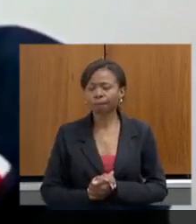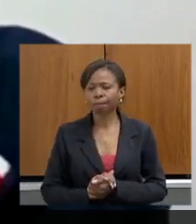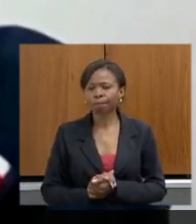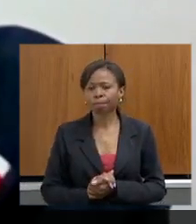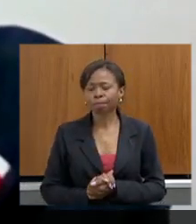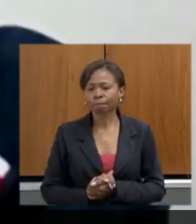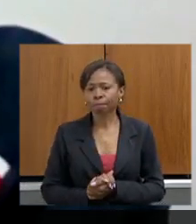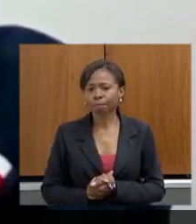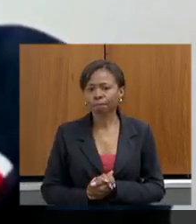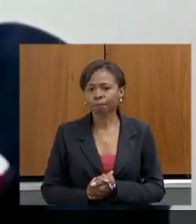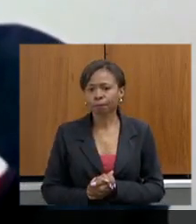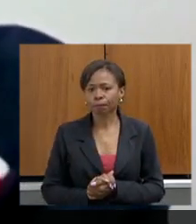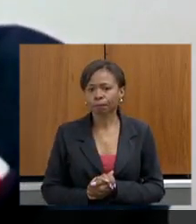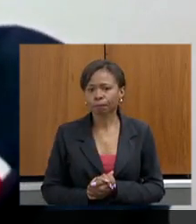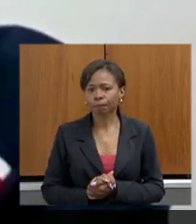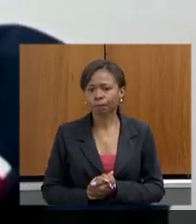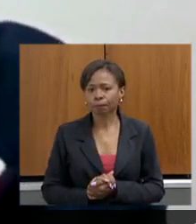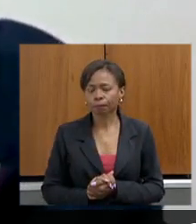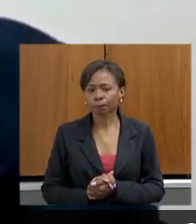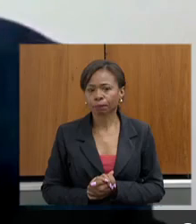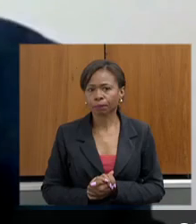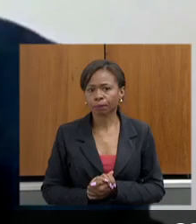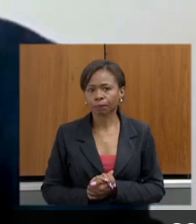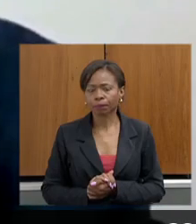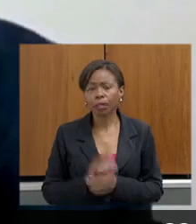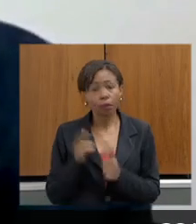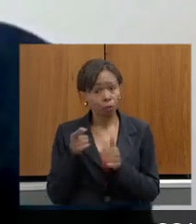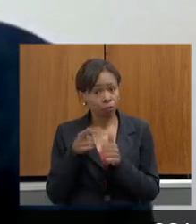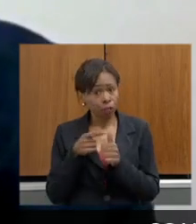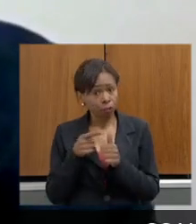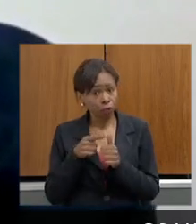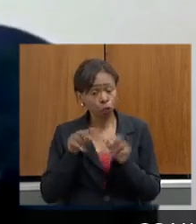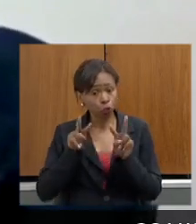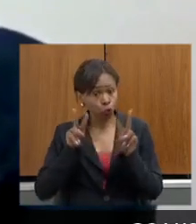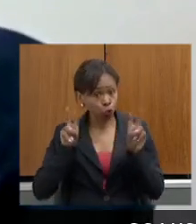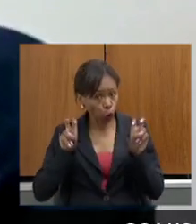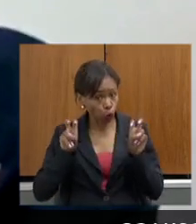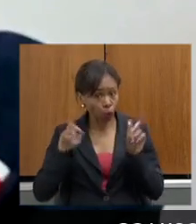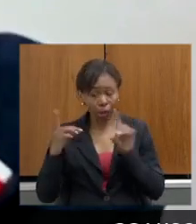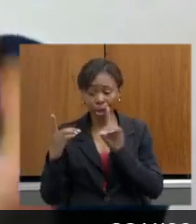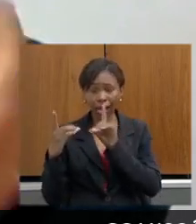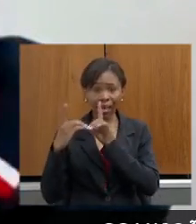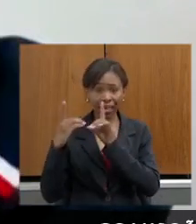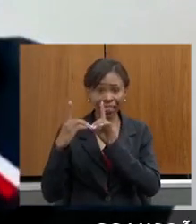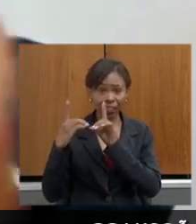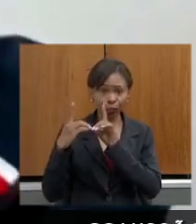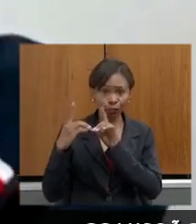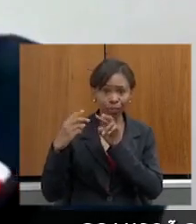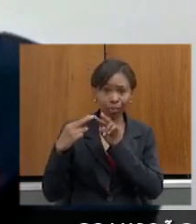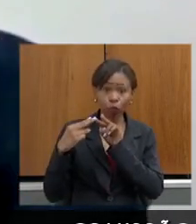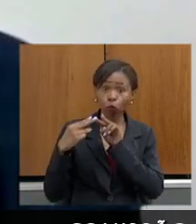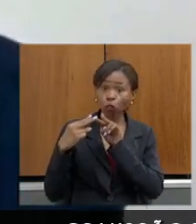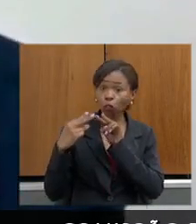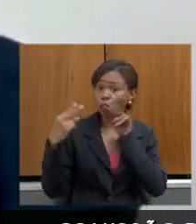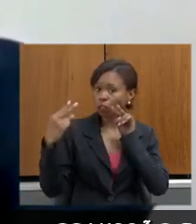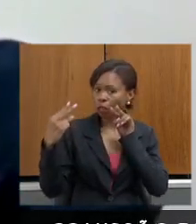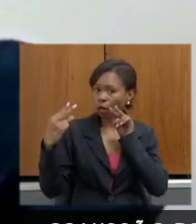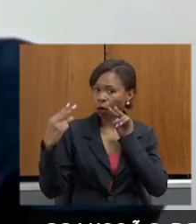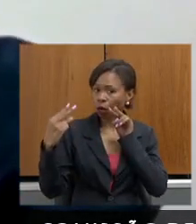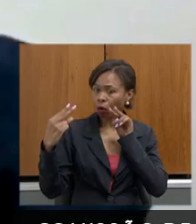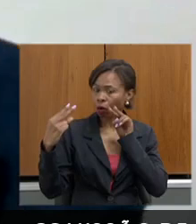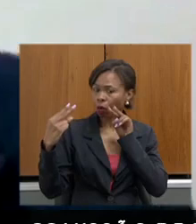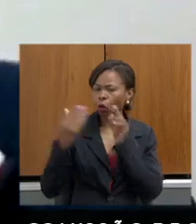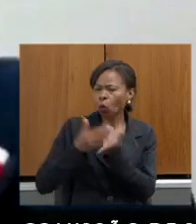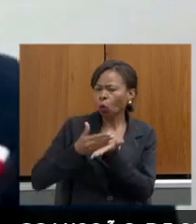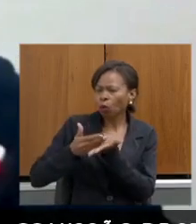e é primeiro eu queria o salão um pouquinho do plantão digital esse plantão digital mas eu quando o Dr